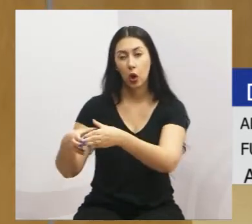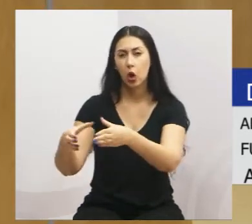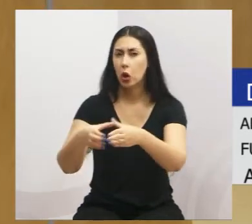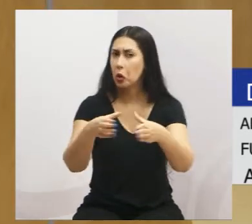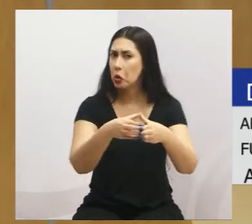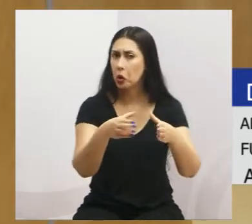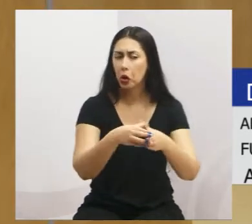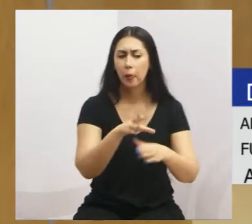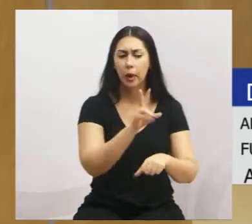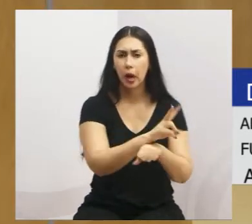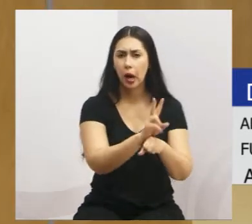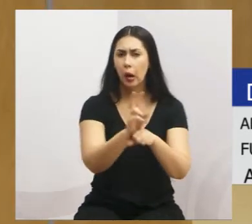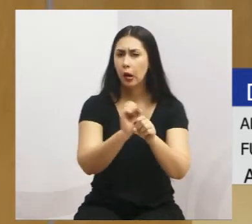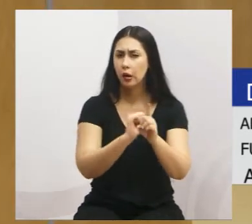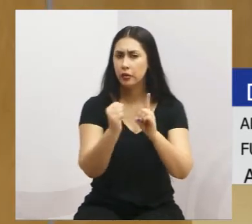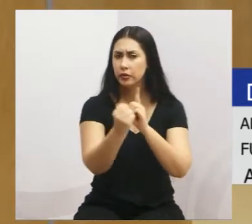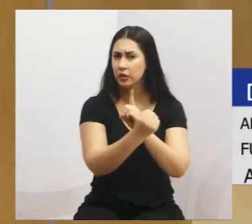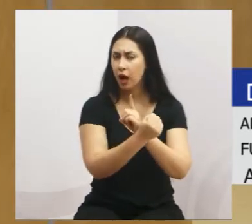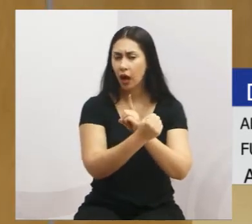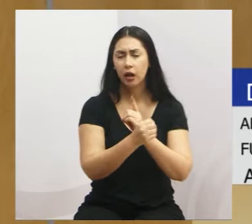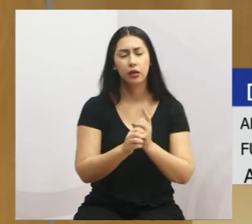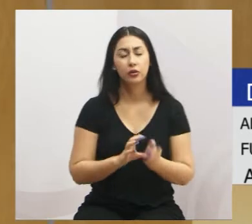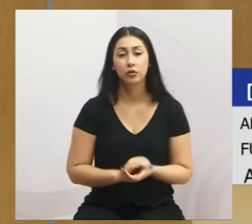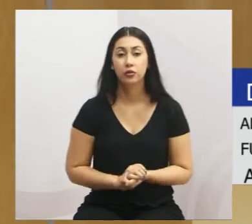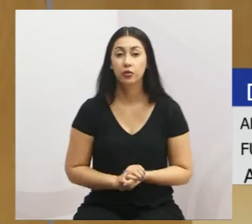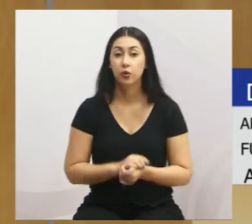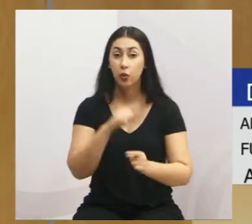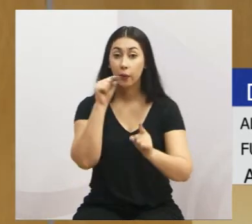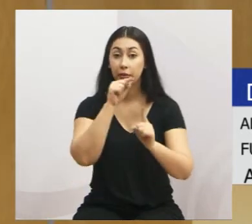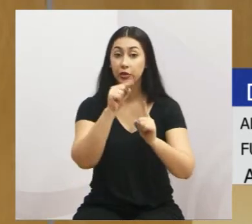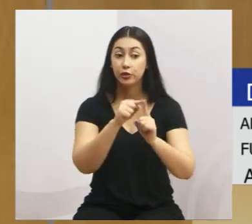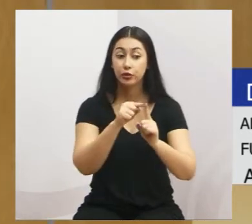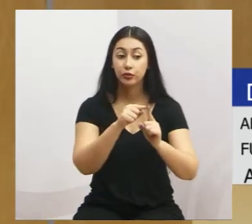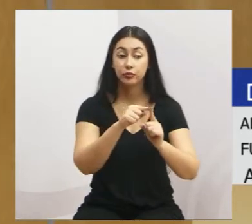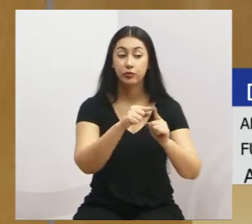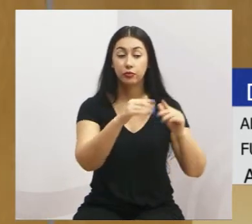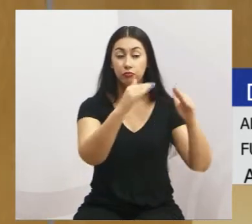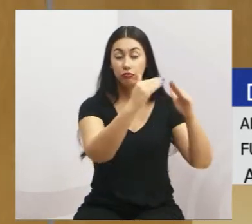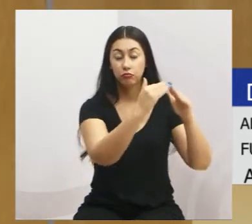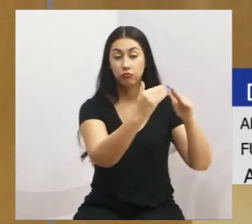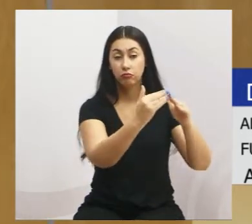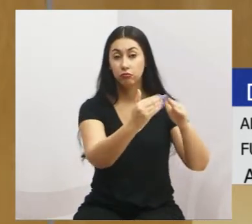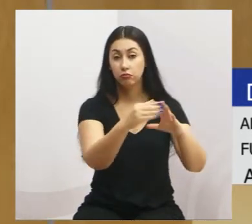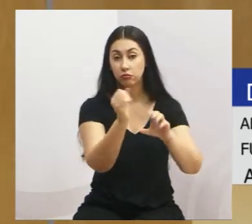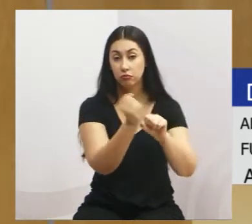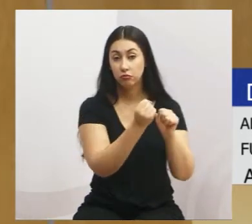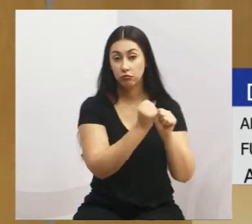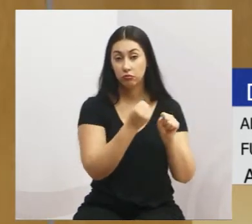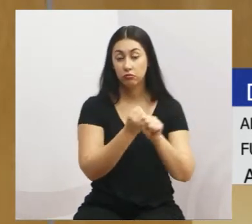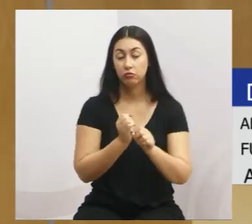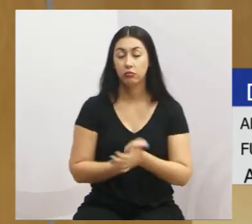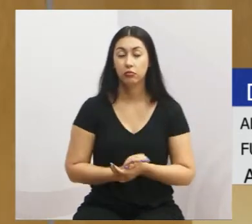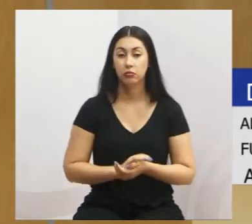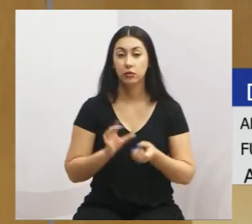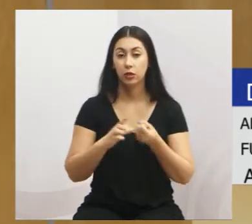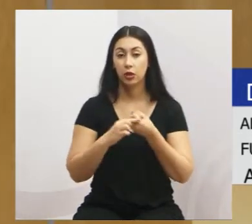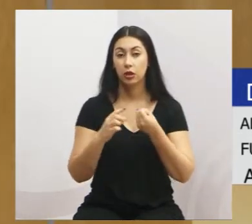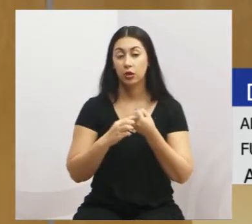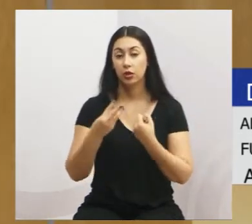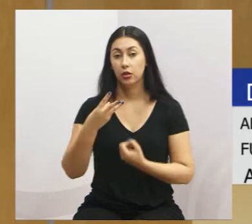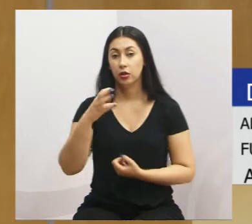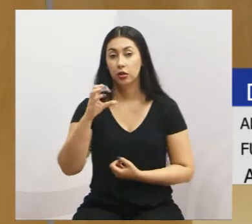de organizações populares ligado à habitação. Artigo 30. A